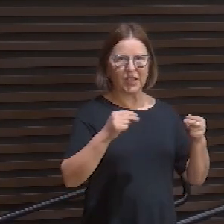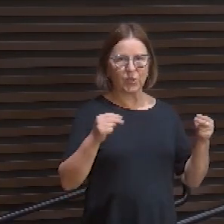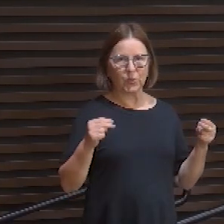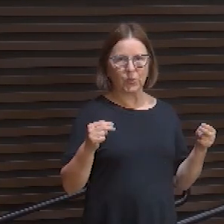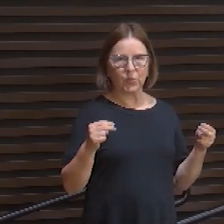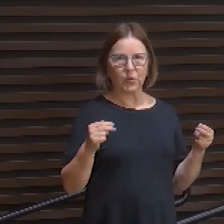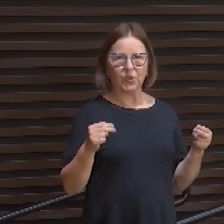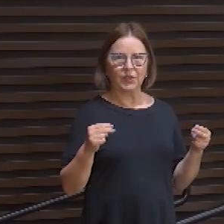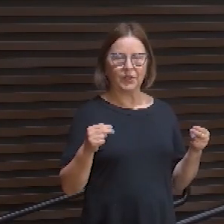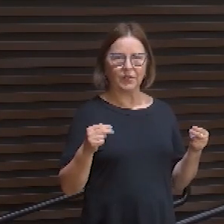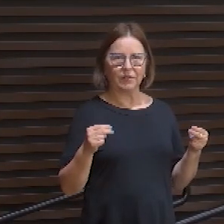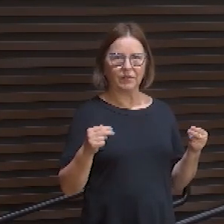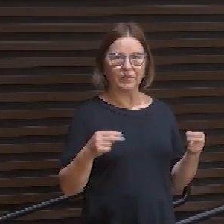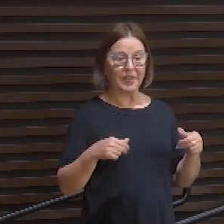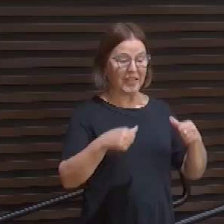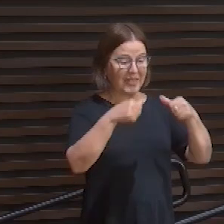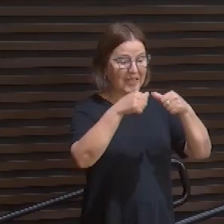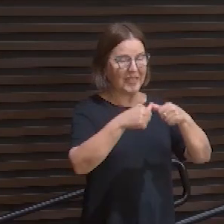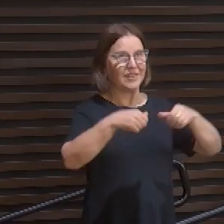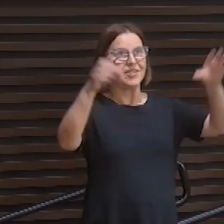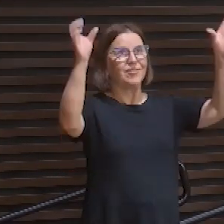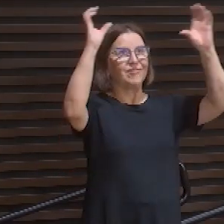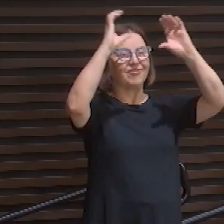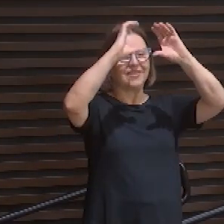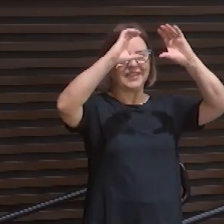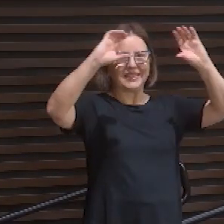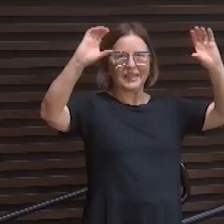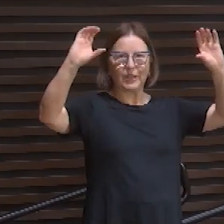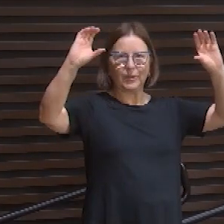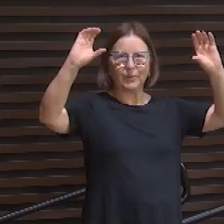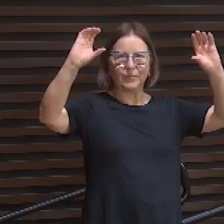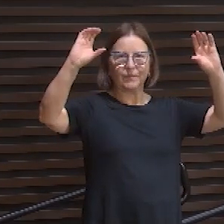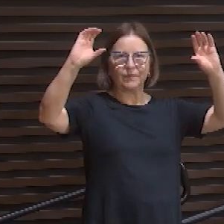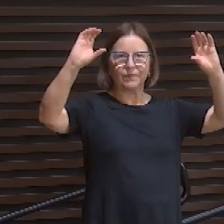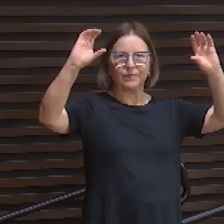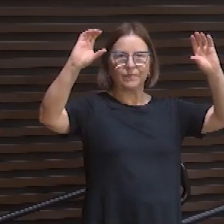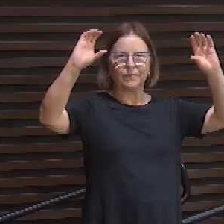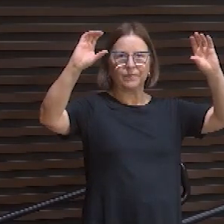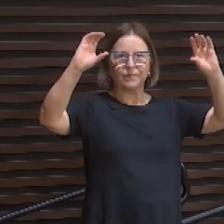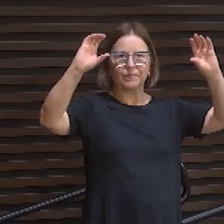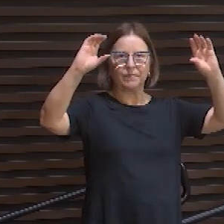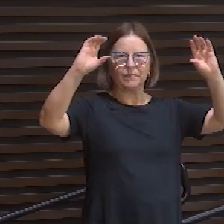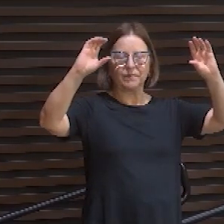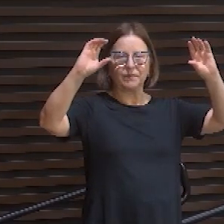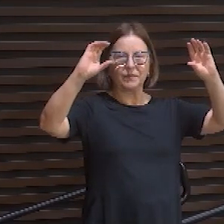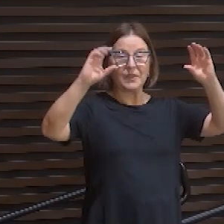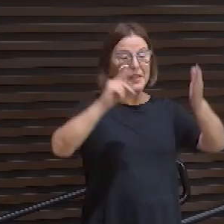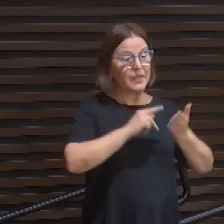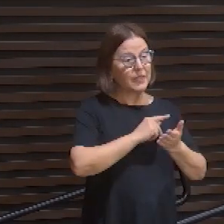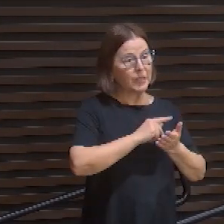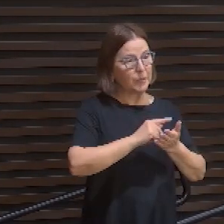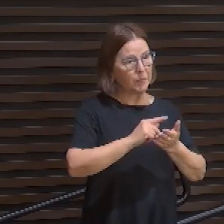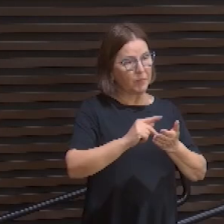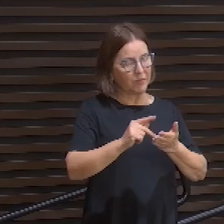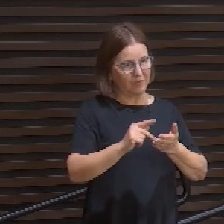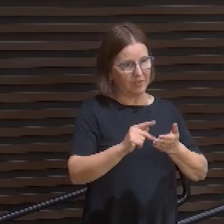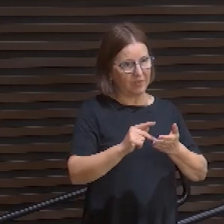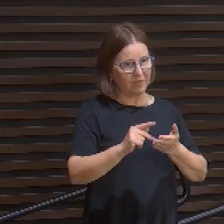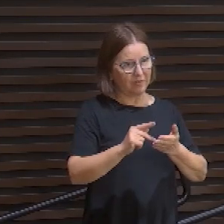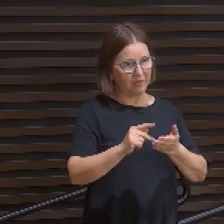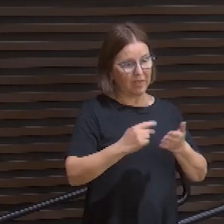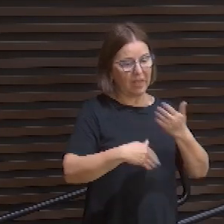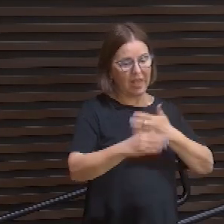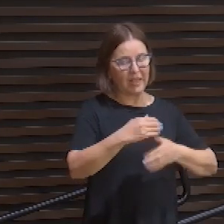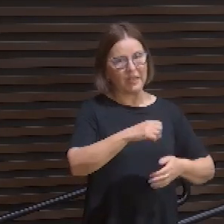que se acham nos céus se purificassem com tais